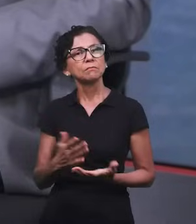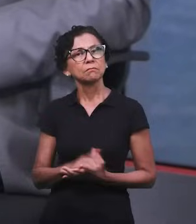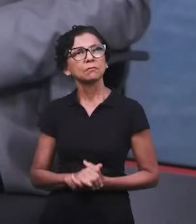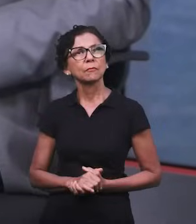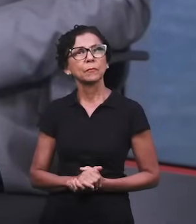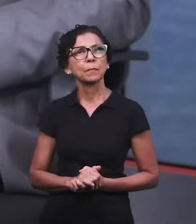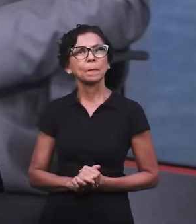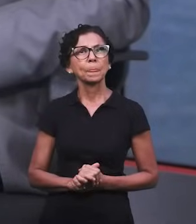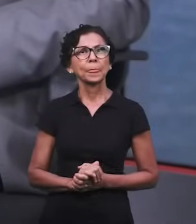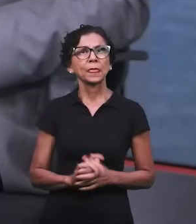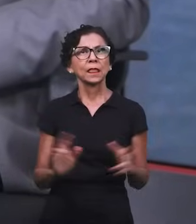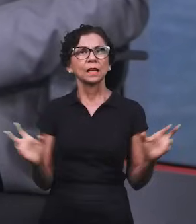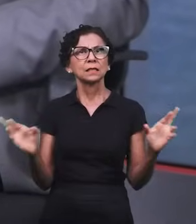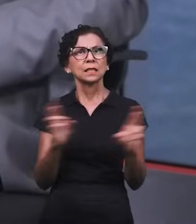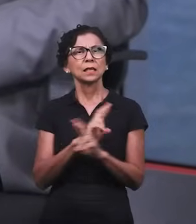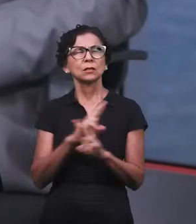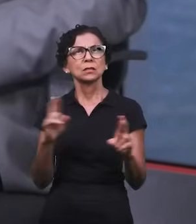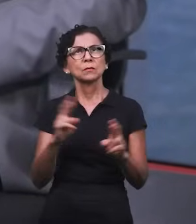ele tem